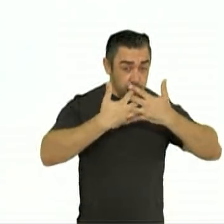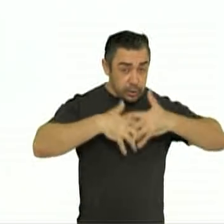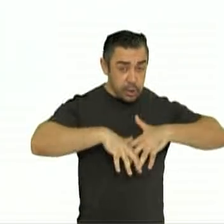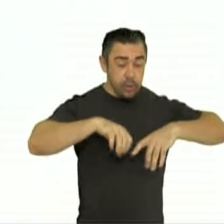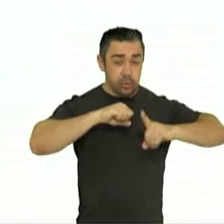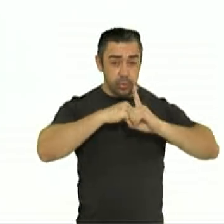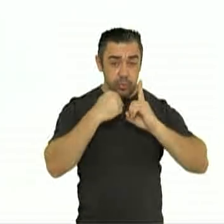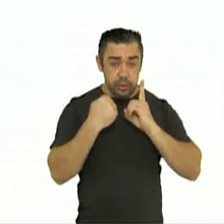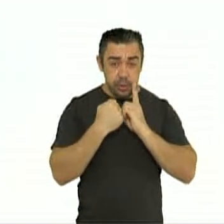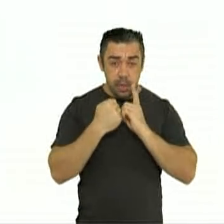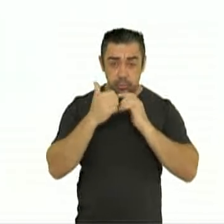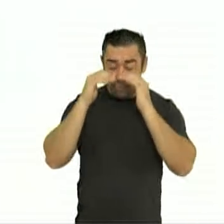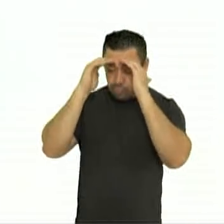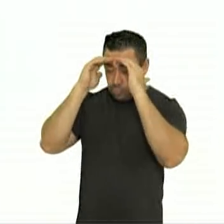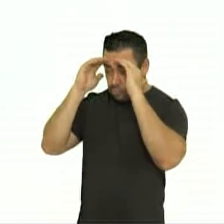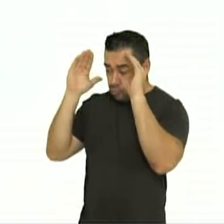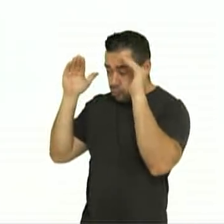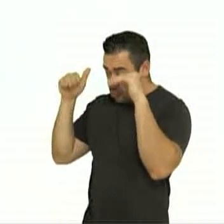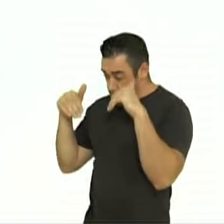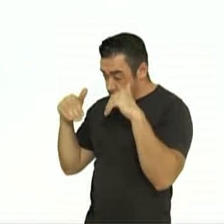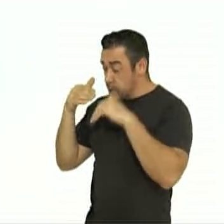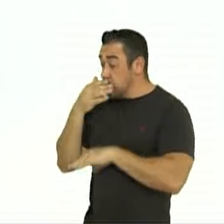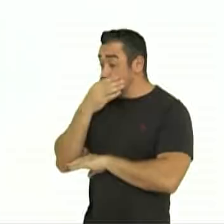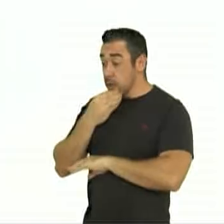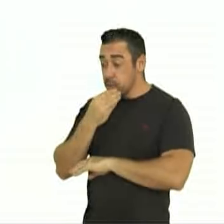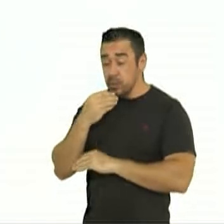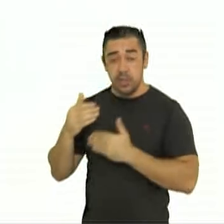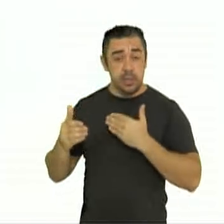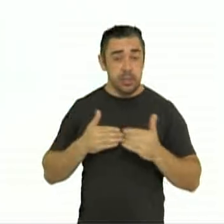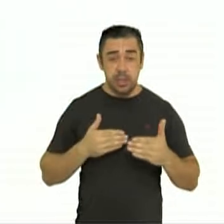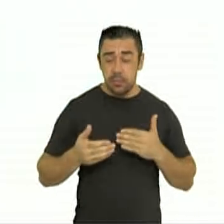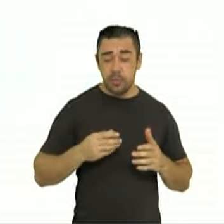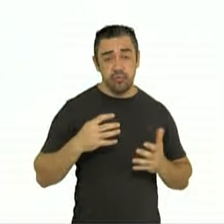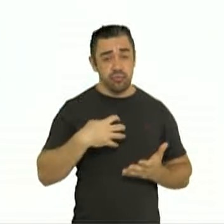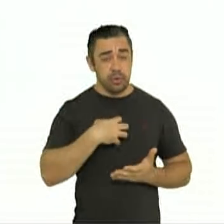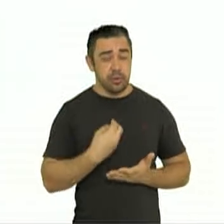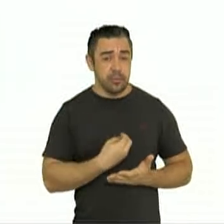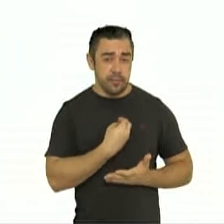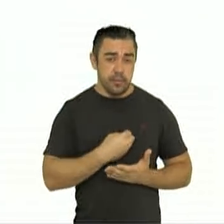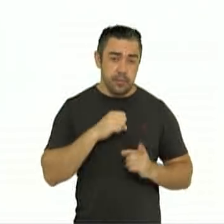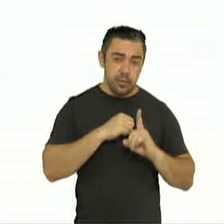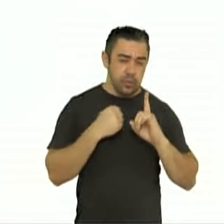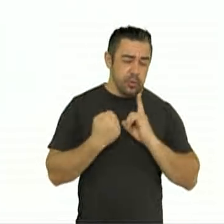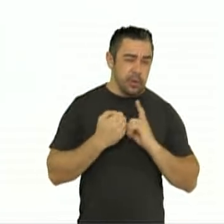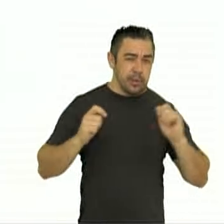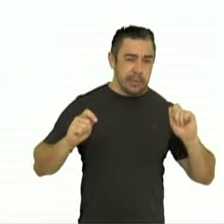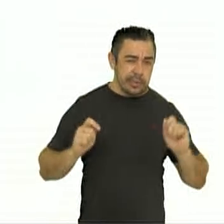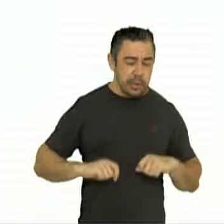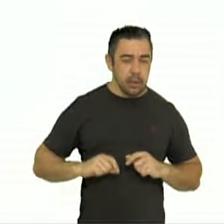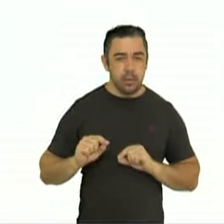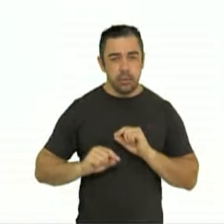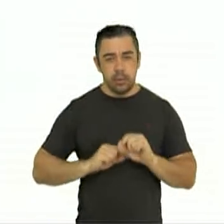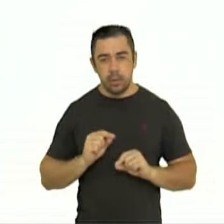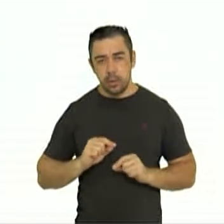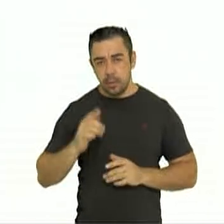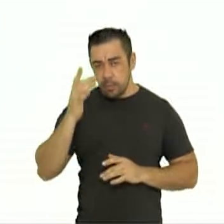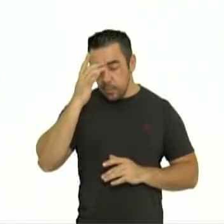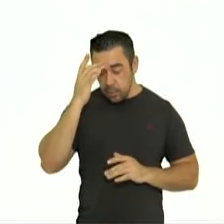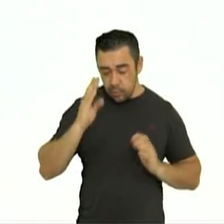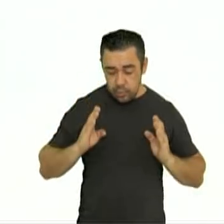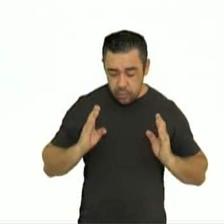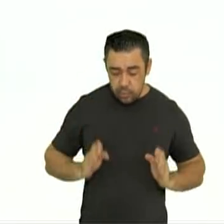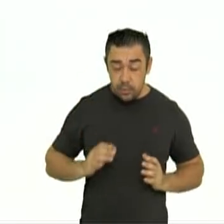ao masculino, independentemente do seu convívio social, capaz de construir um ser como